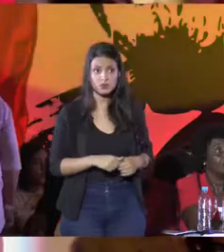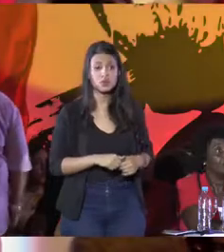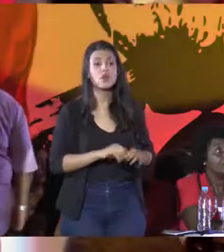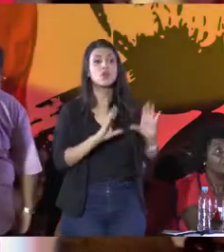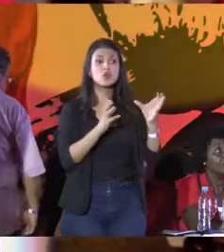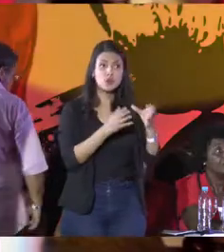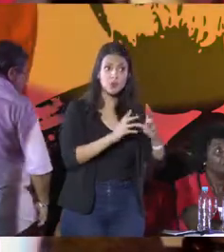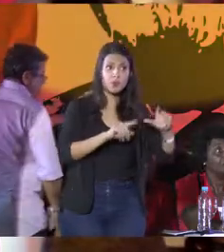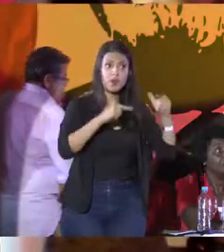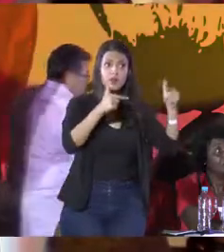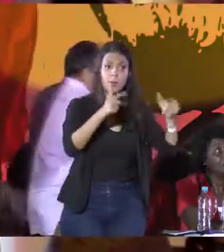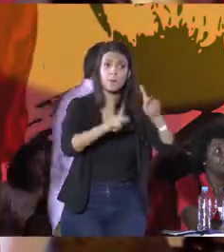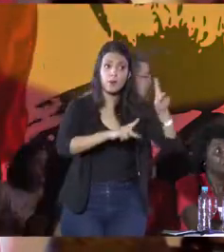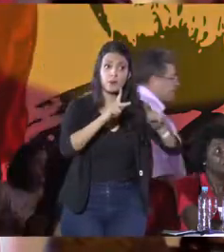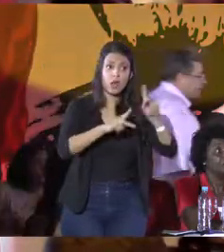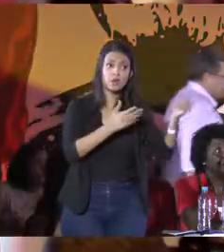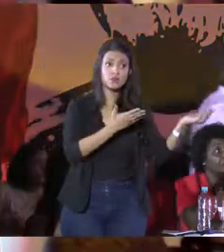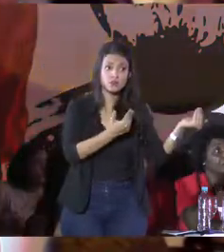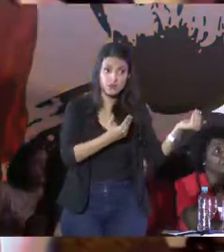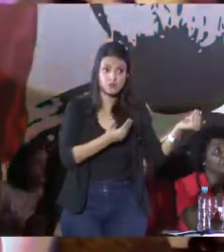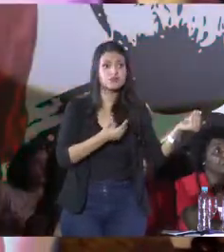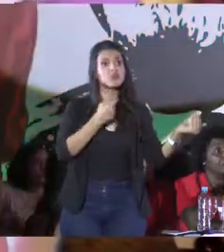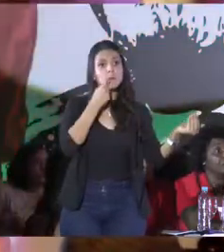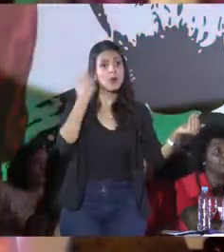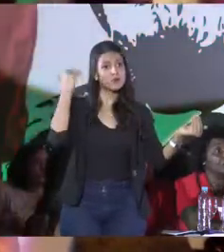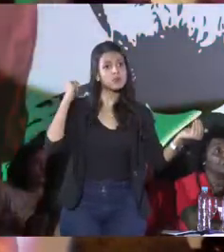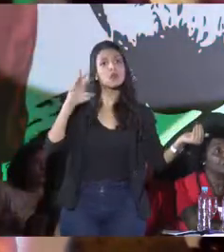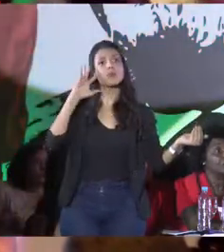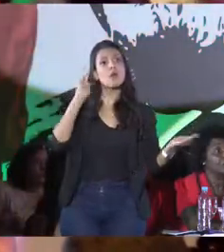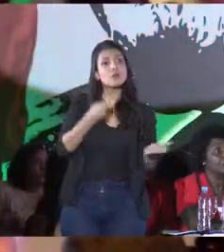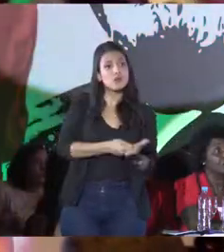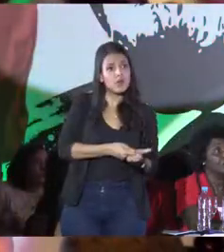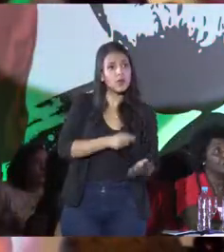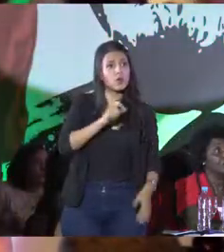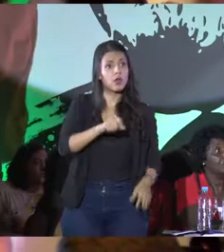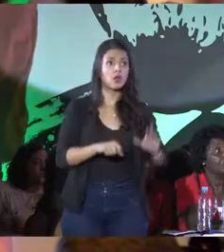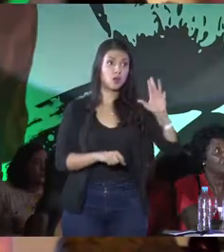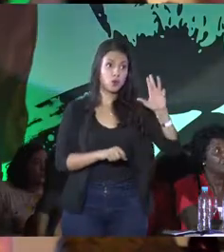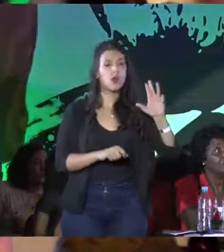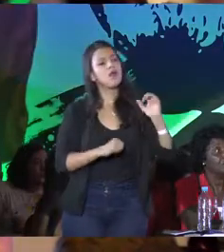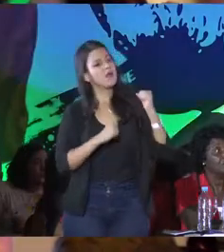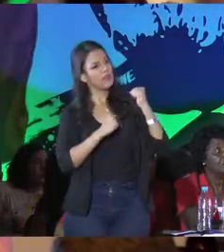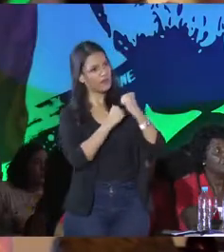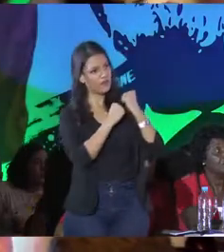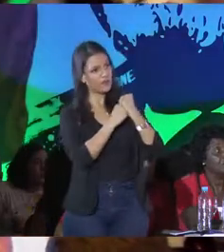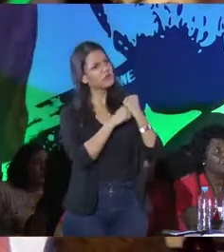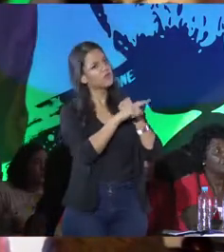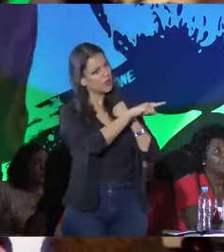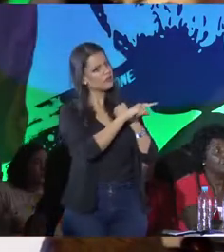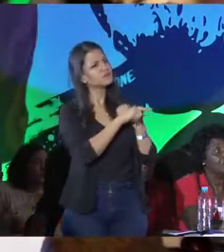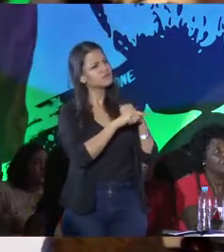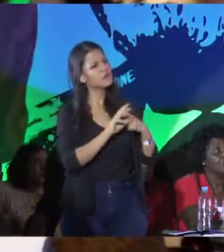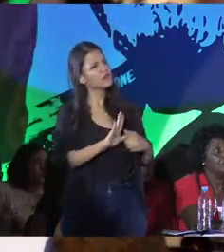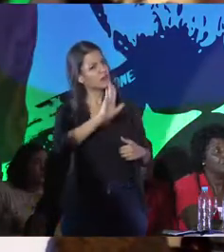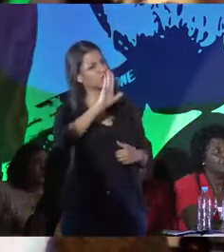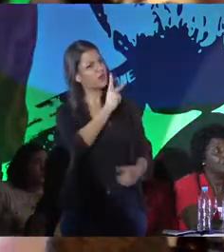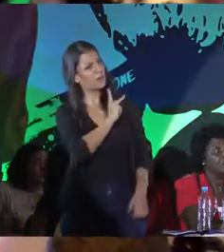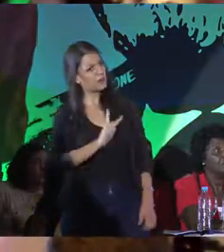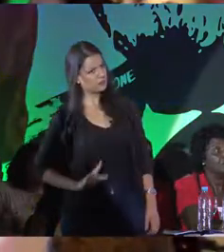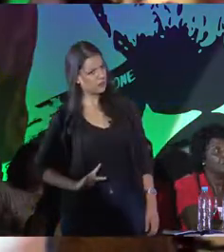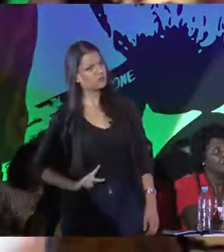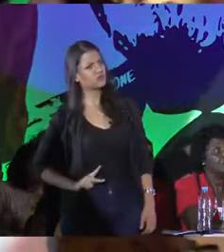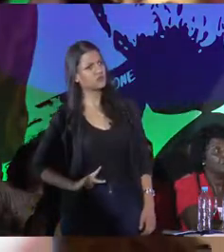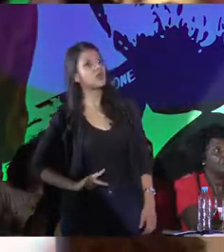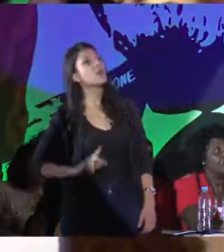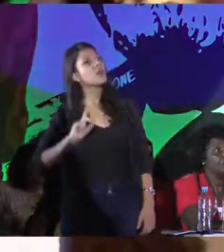da Juventude definiu recentemente que, além de defender que Lula tem que ser candidato a presidente, que nós